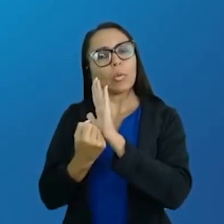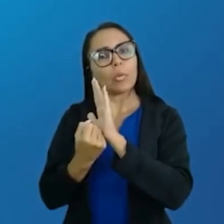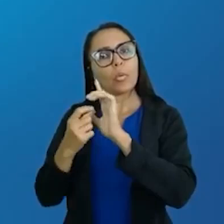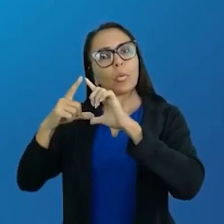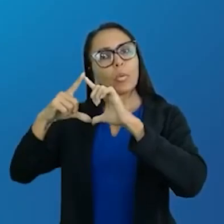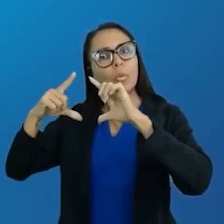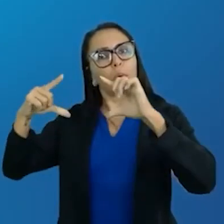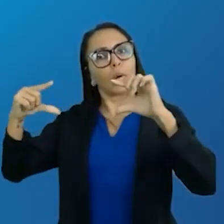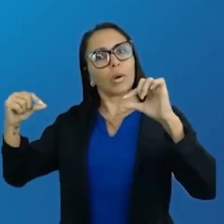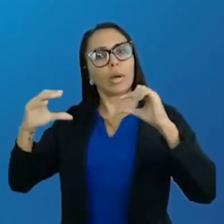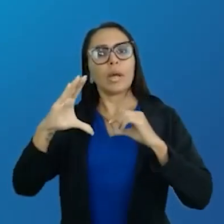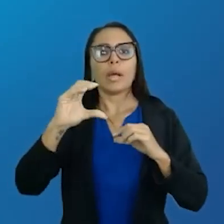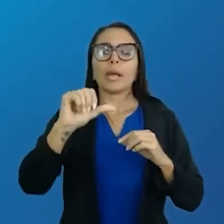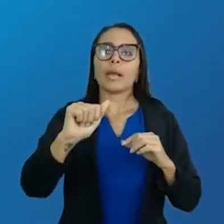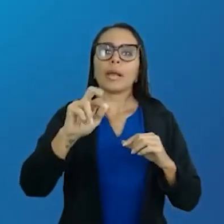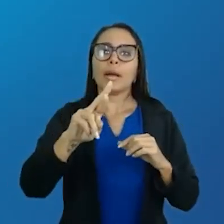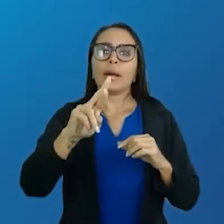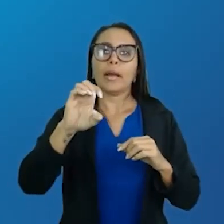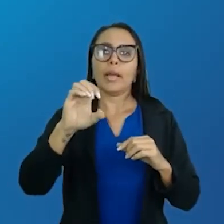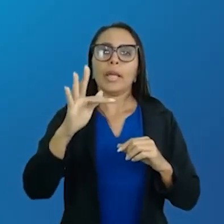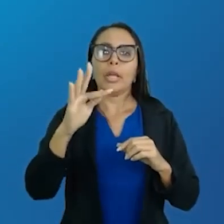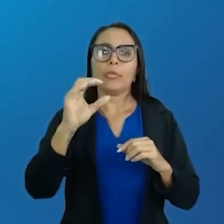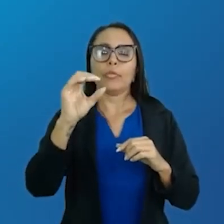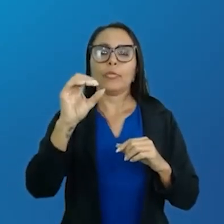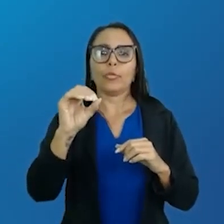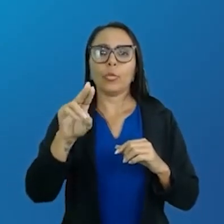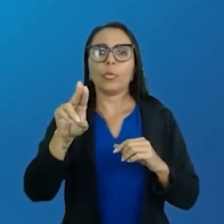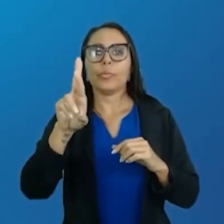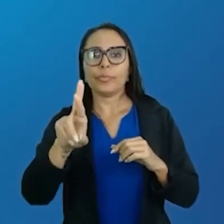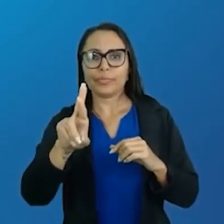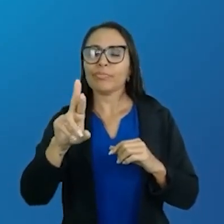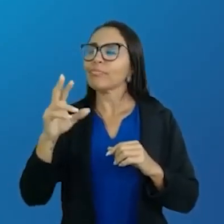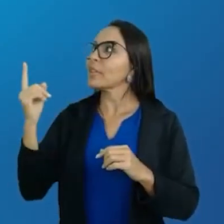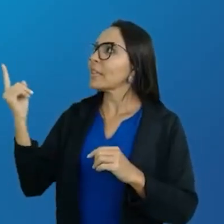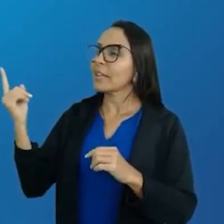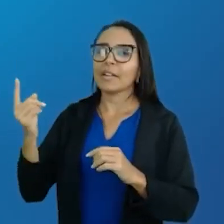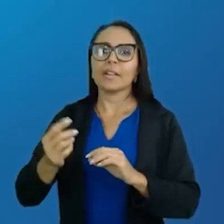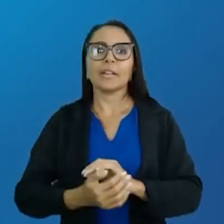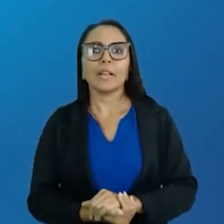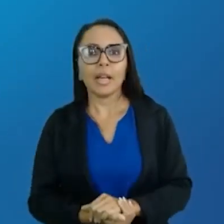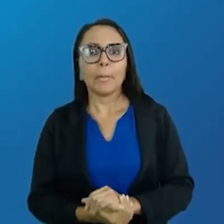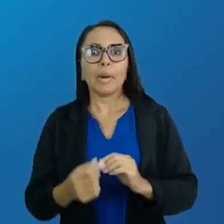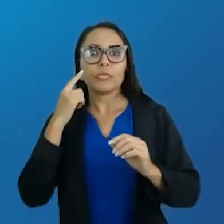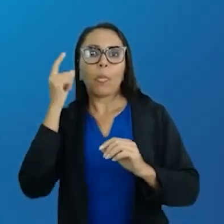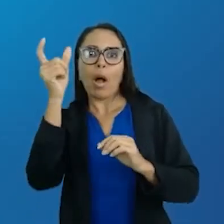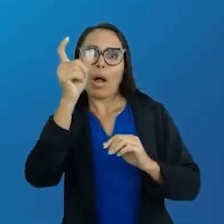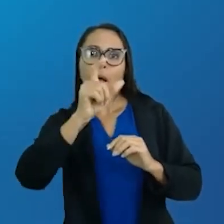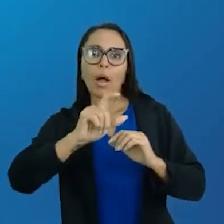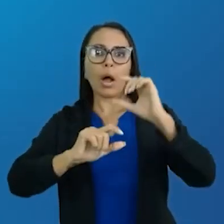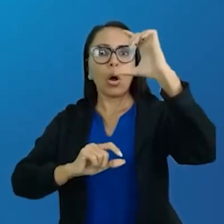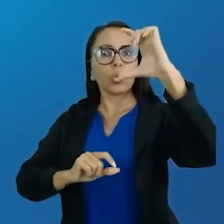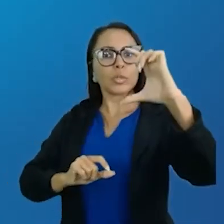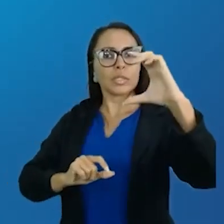marca Carrefour, a junção do azulzinho com o traçozinho meio triângulo ali vermelho, formam um C. Então, o nosso cérebro ele vai criar